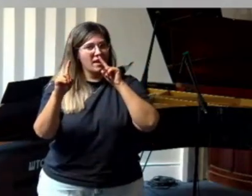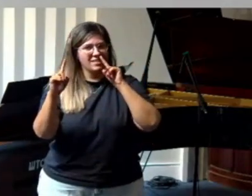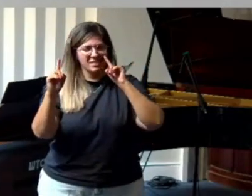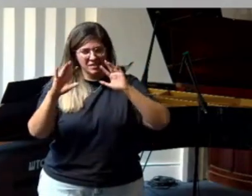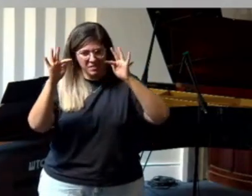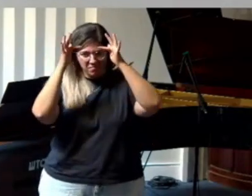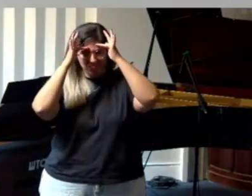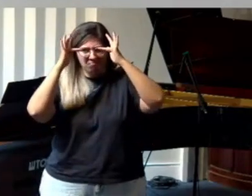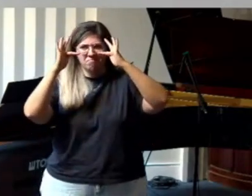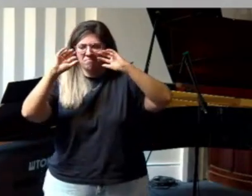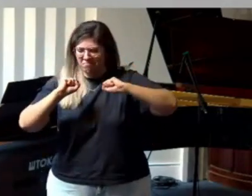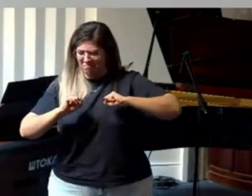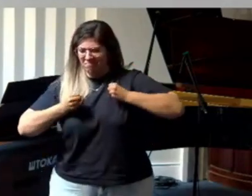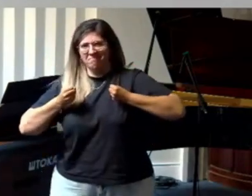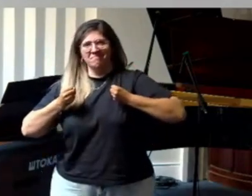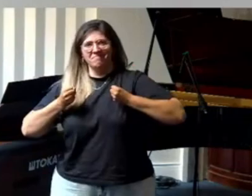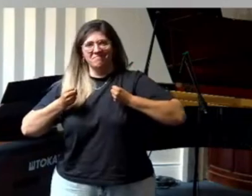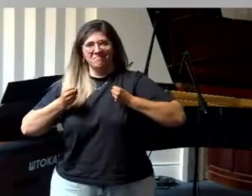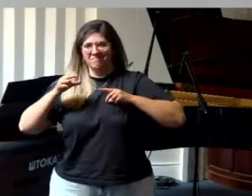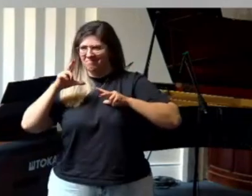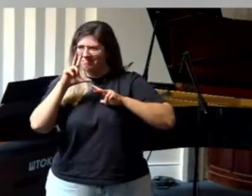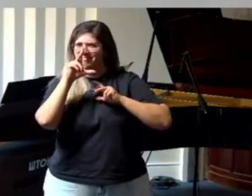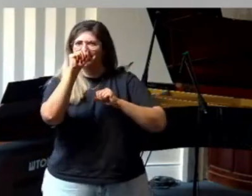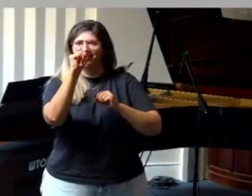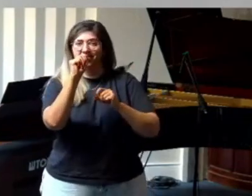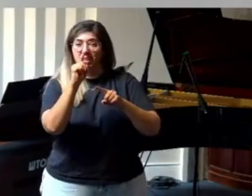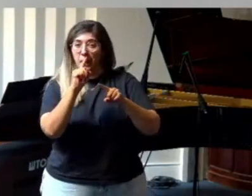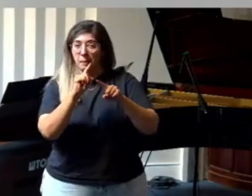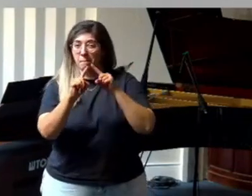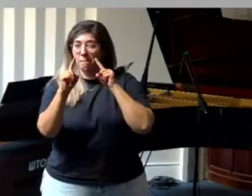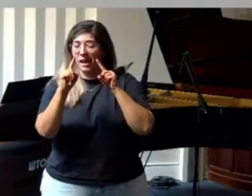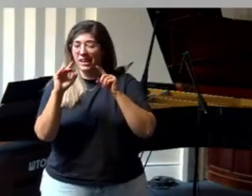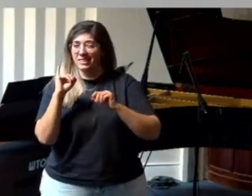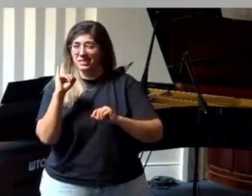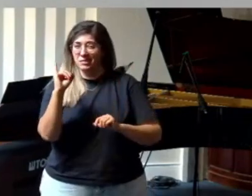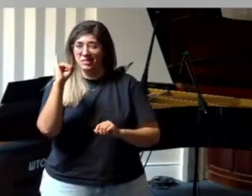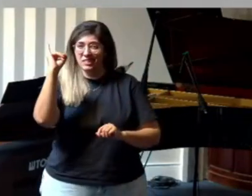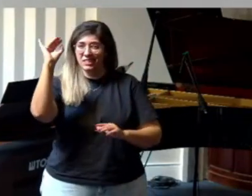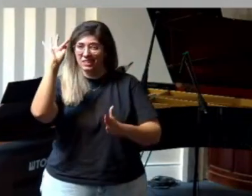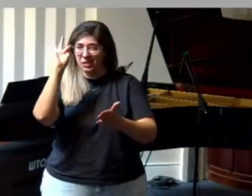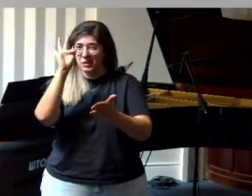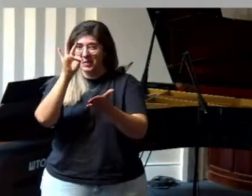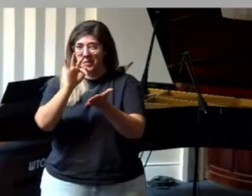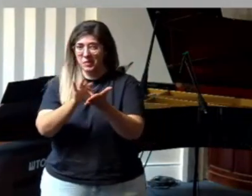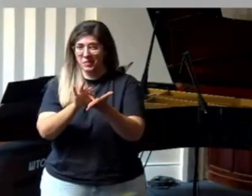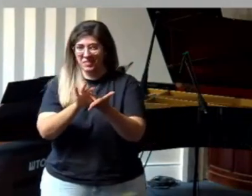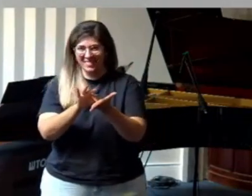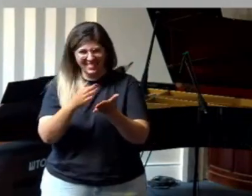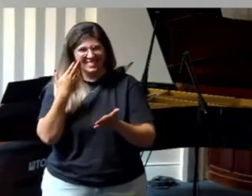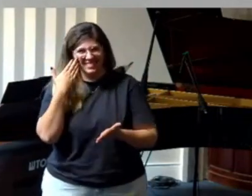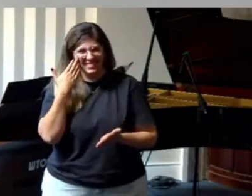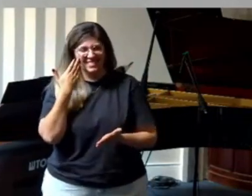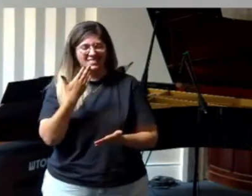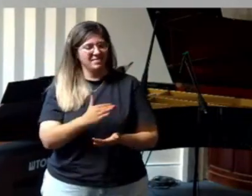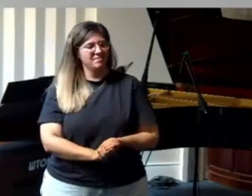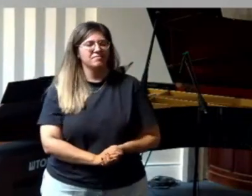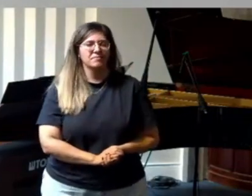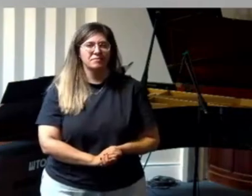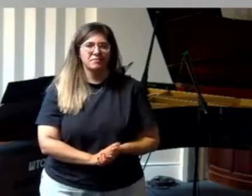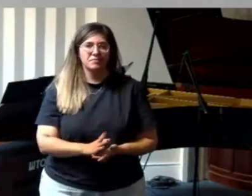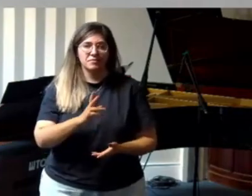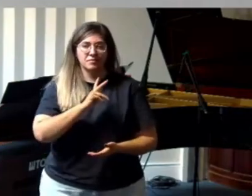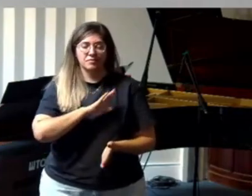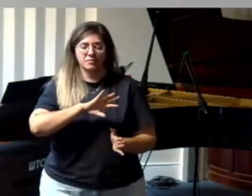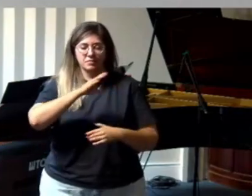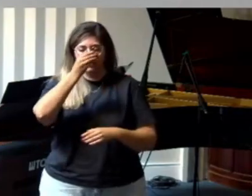com um impulso forte, mas mais importante é chegar ao fim. Agostinho de Hipona, trabalhando sobre essa ideia